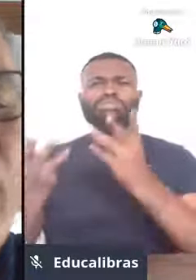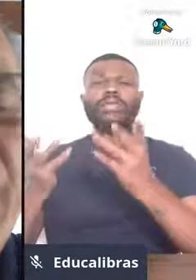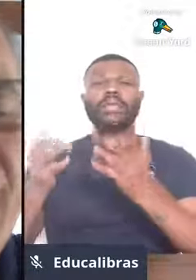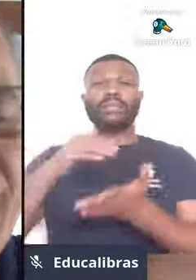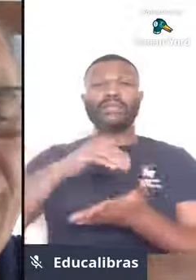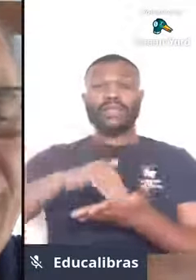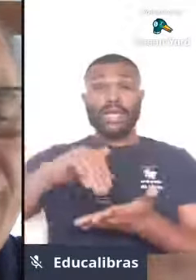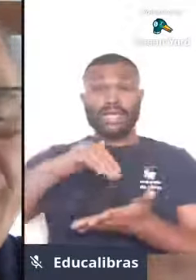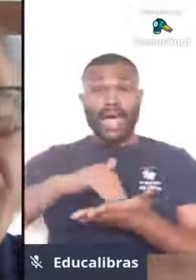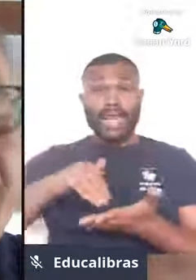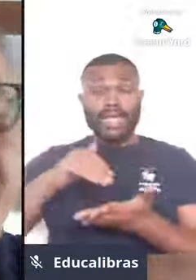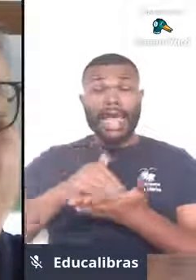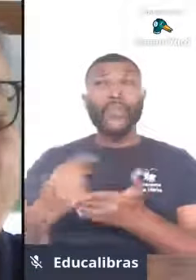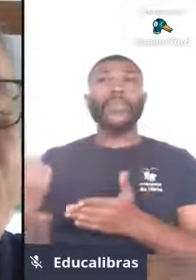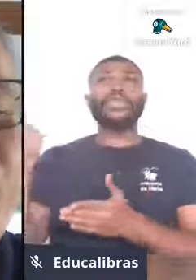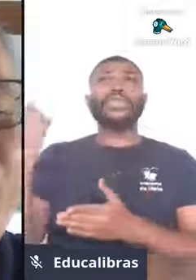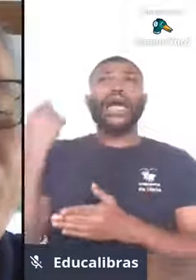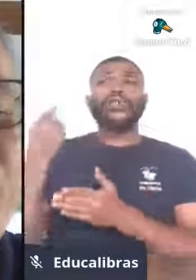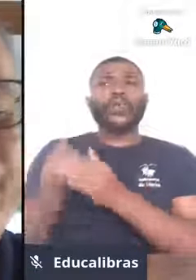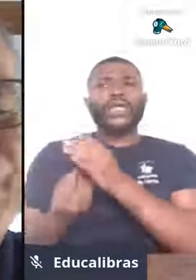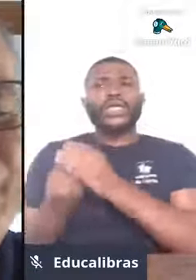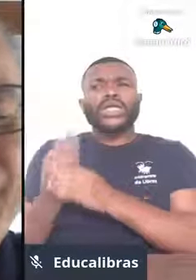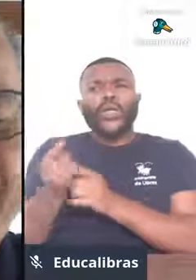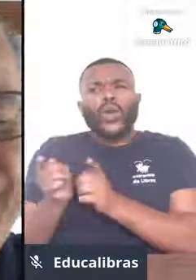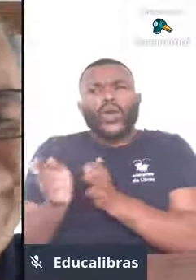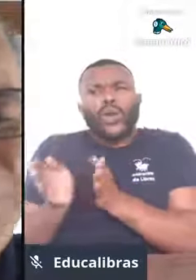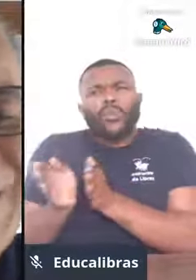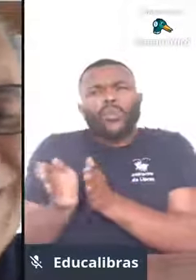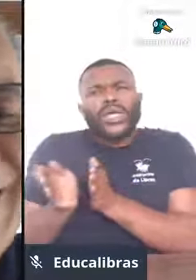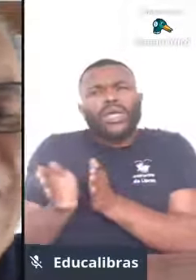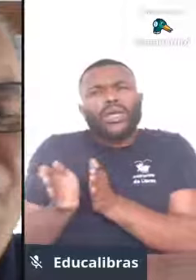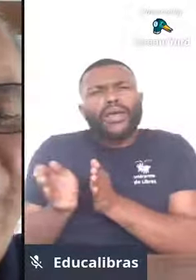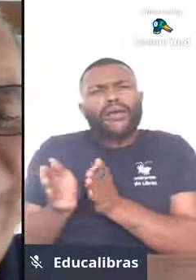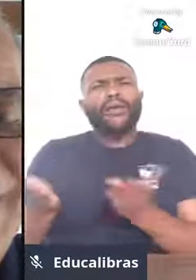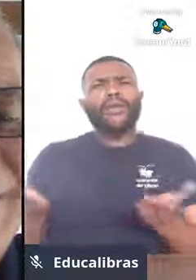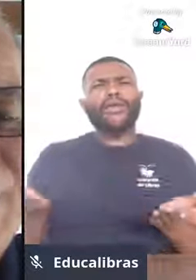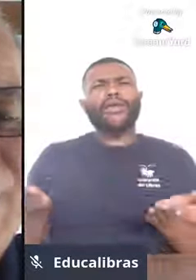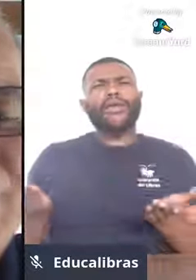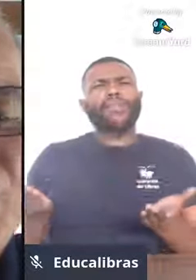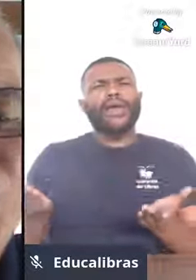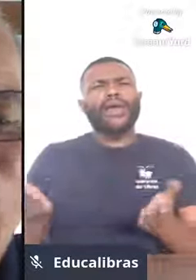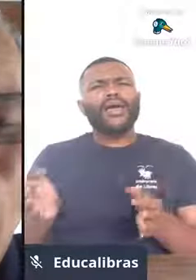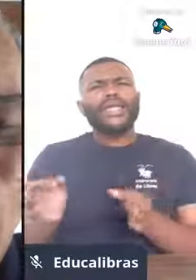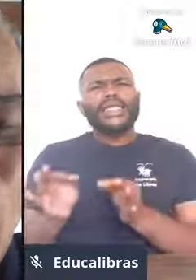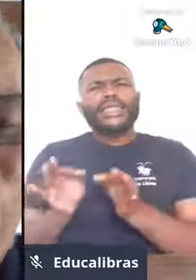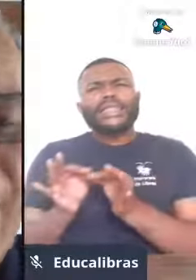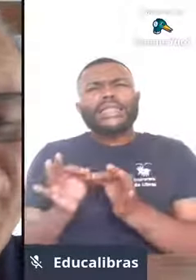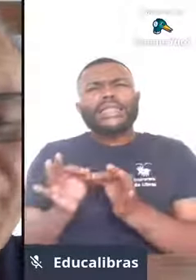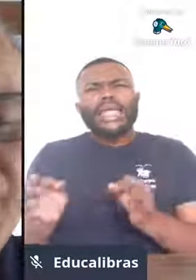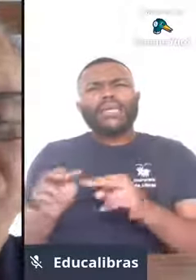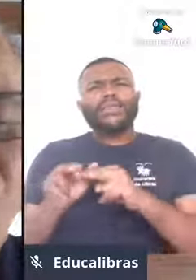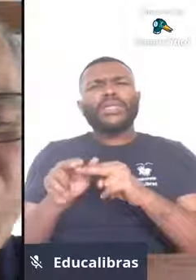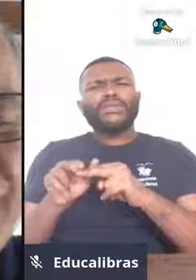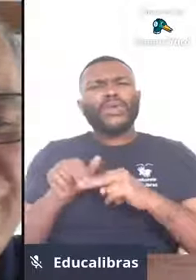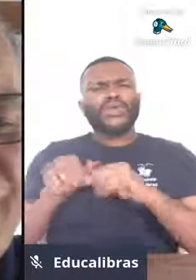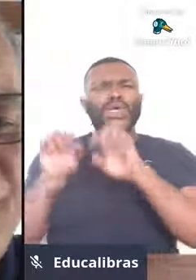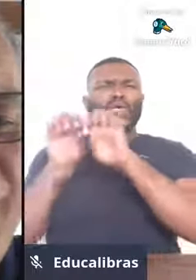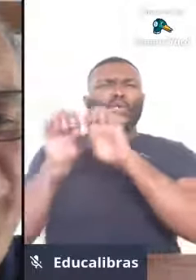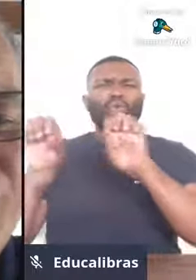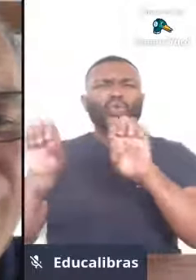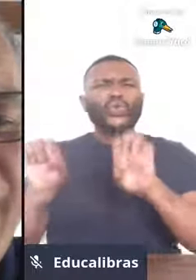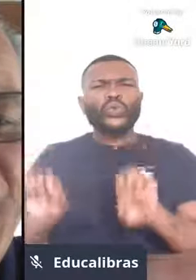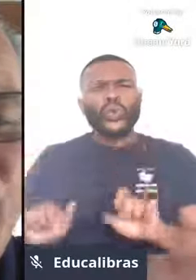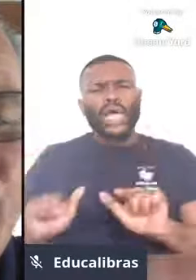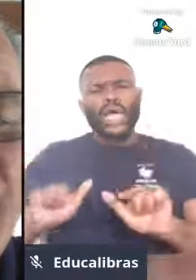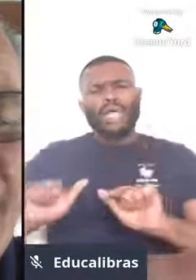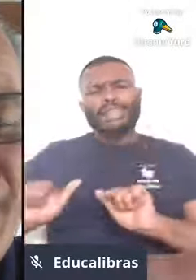tão pequena, tão quase que insignificante em termos de estrutura, de força de